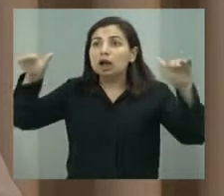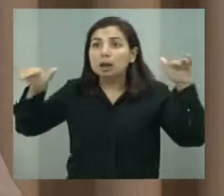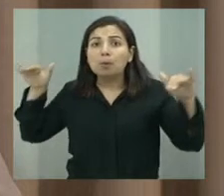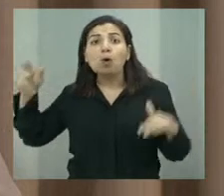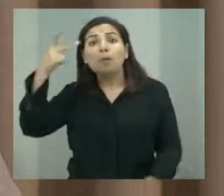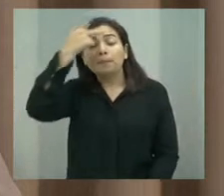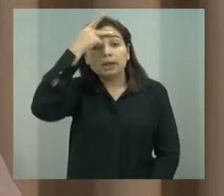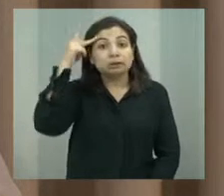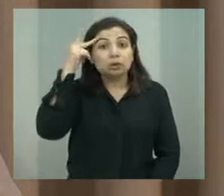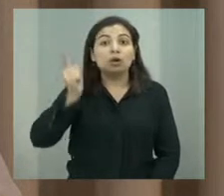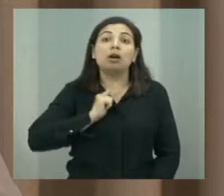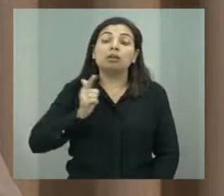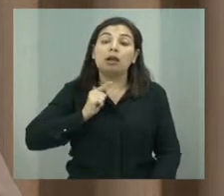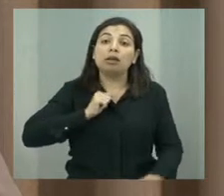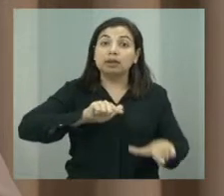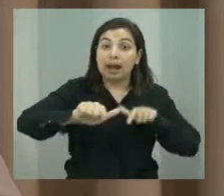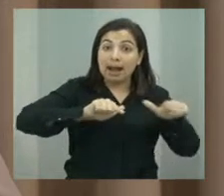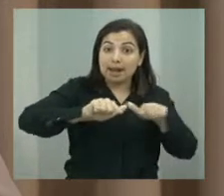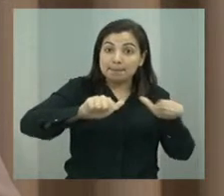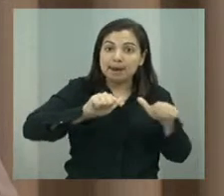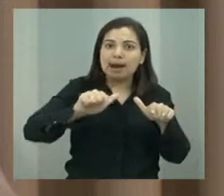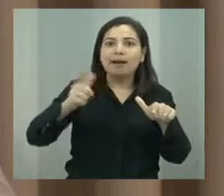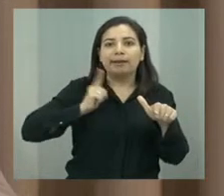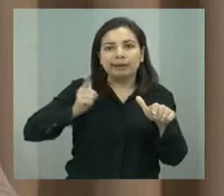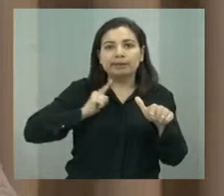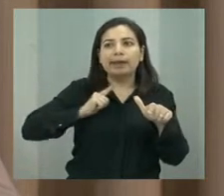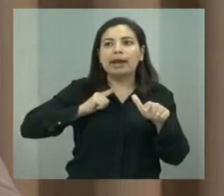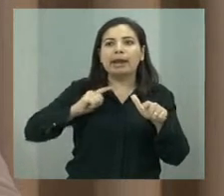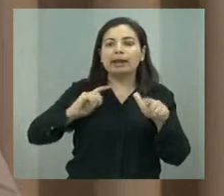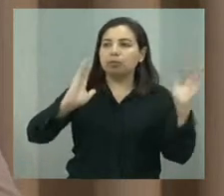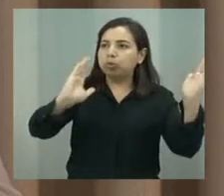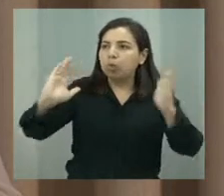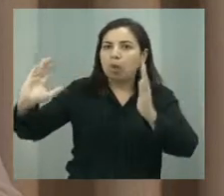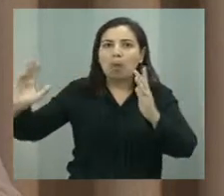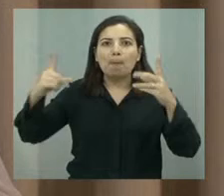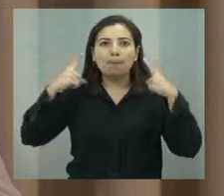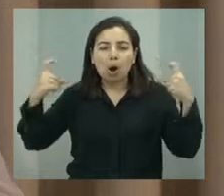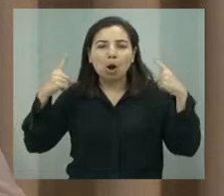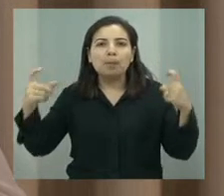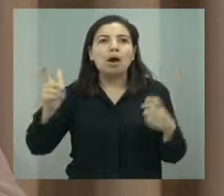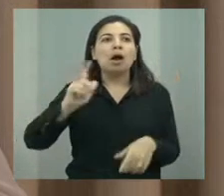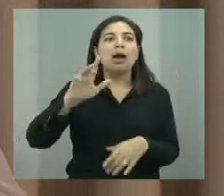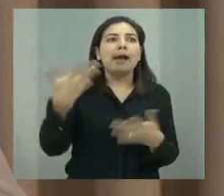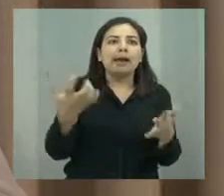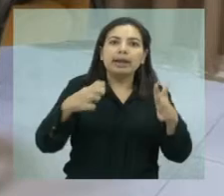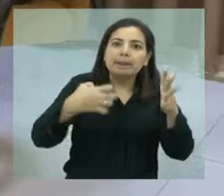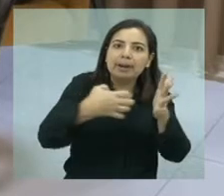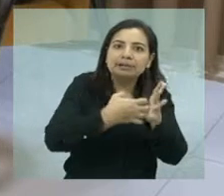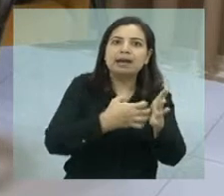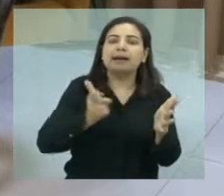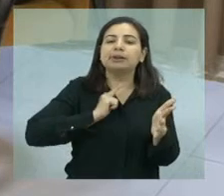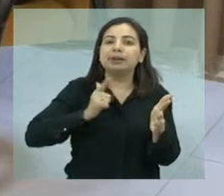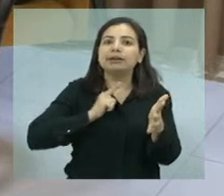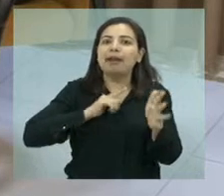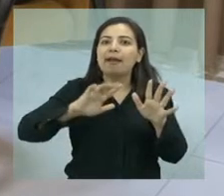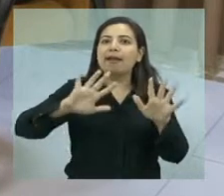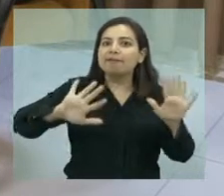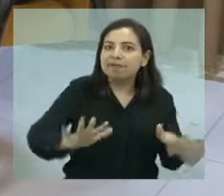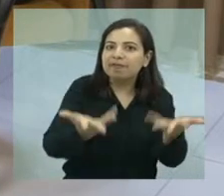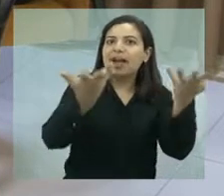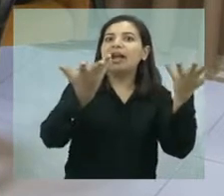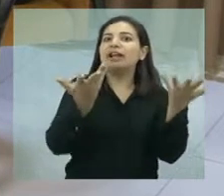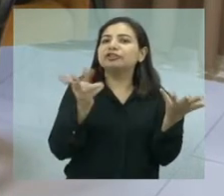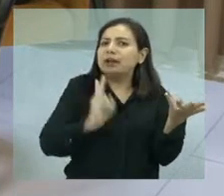trabalham com essa parte de som, né, chamou os empresários que fazem festas. Essa alteração foi, inclusive, pensando